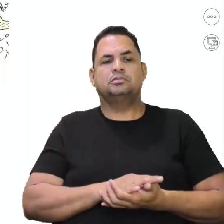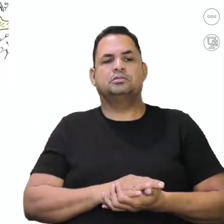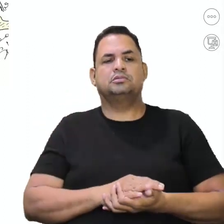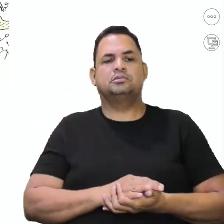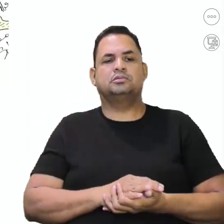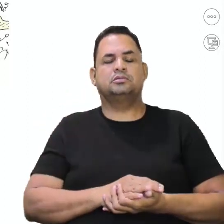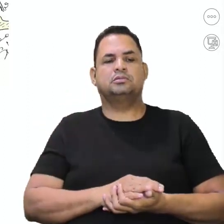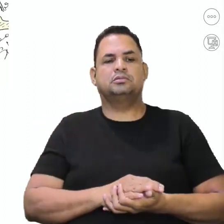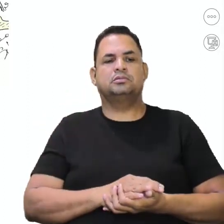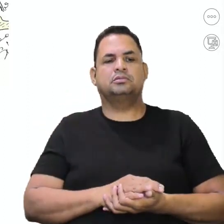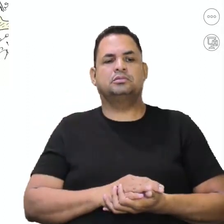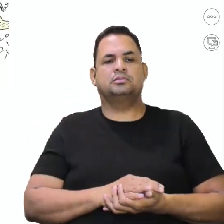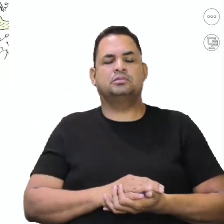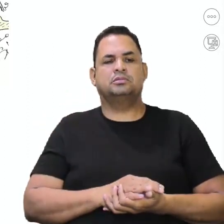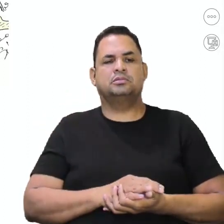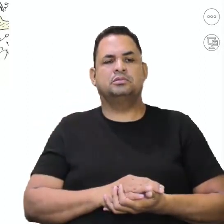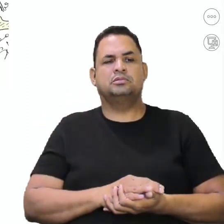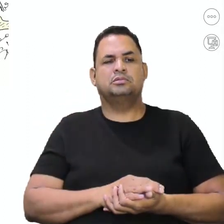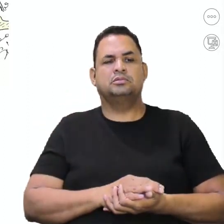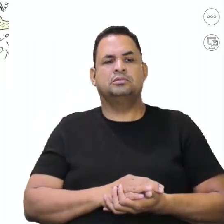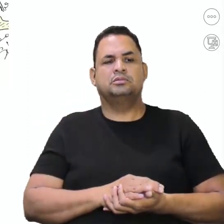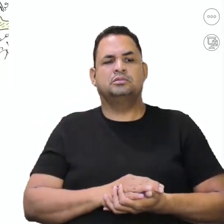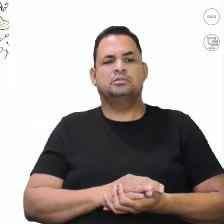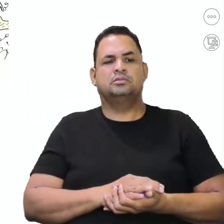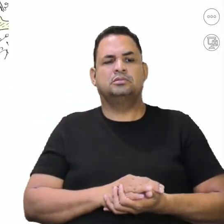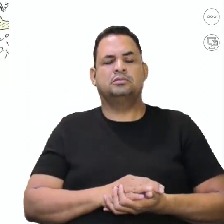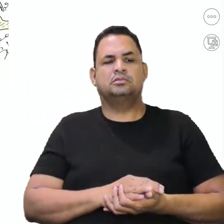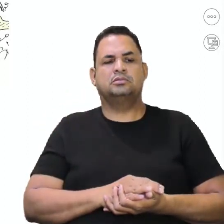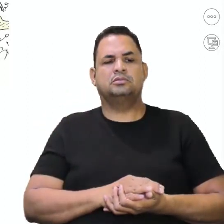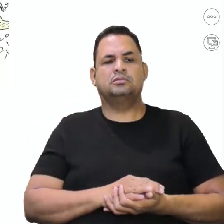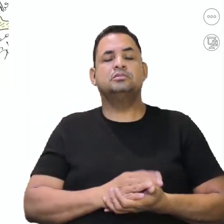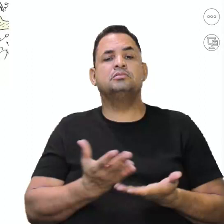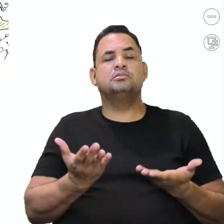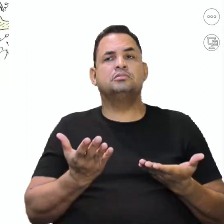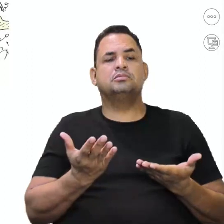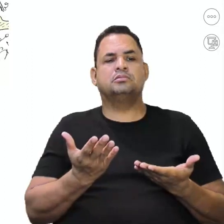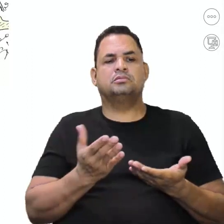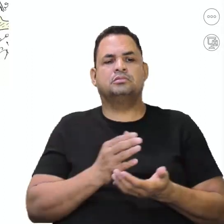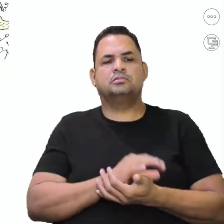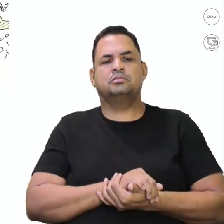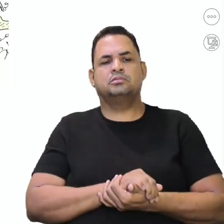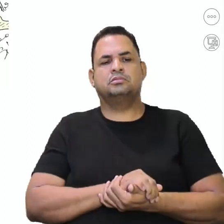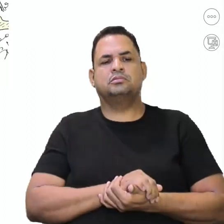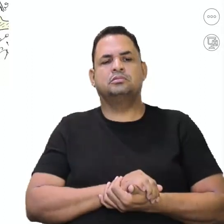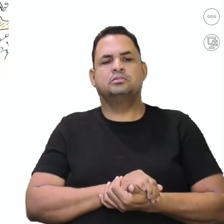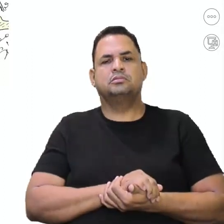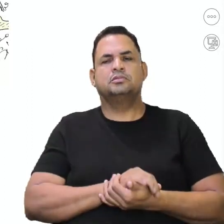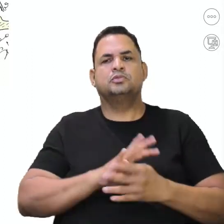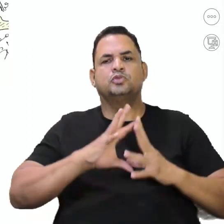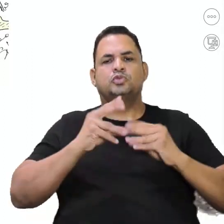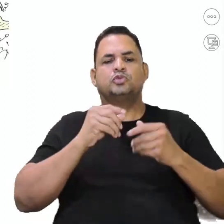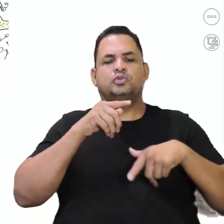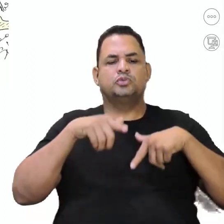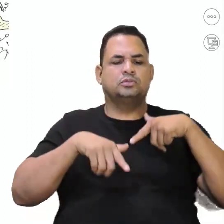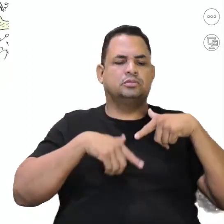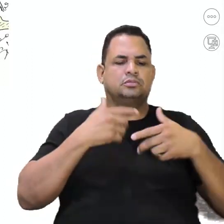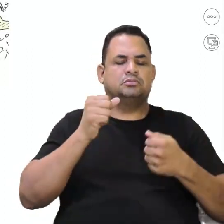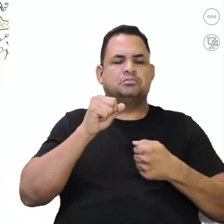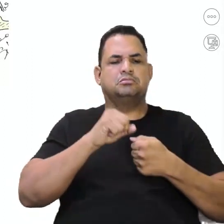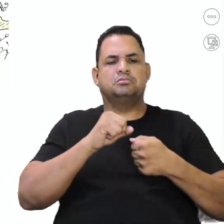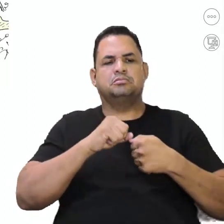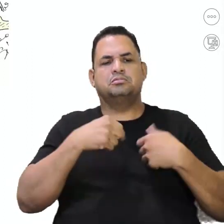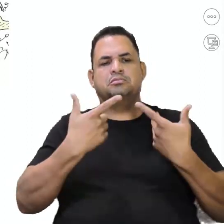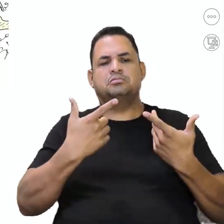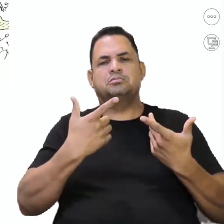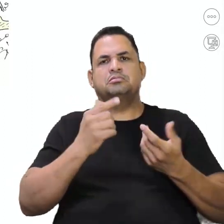pessoa. Accomplishments e occupations, ou seja, occupations, o quê? São todos os trabalhos que a pessoa